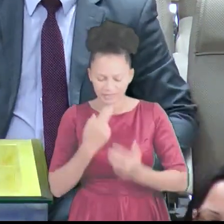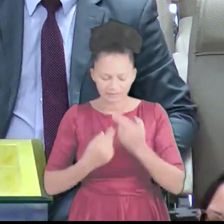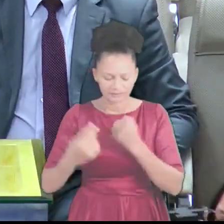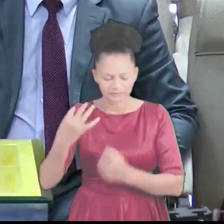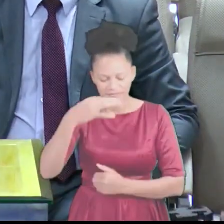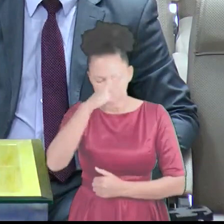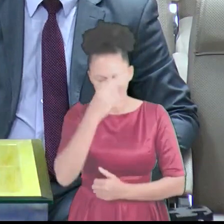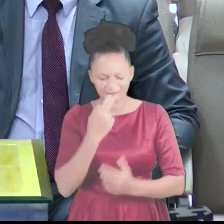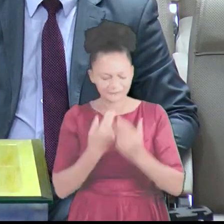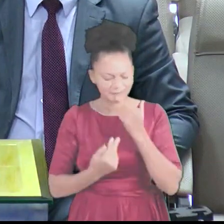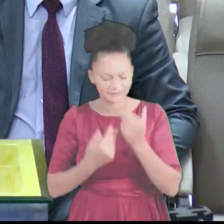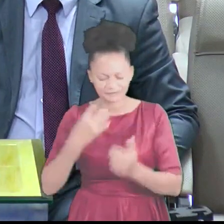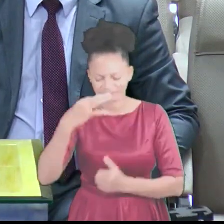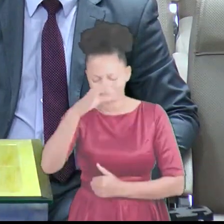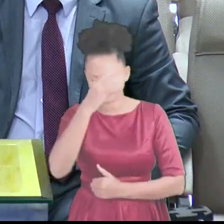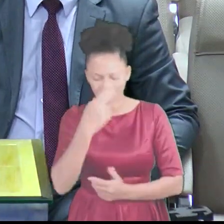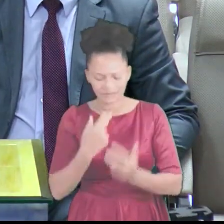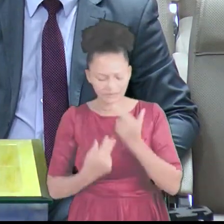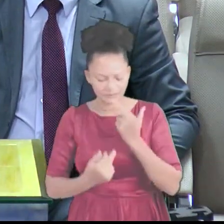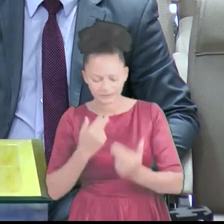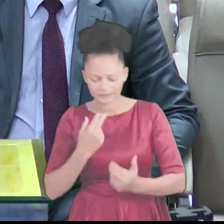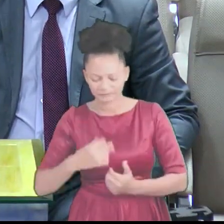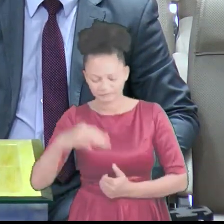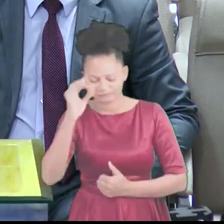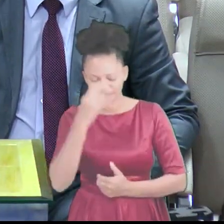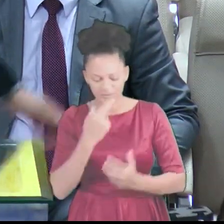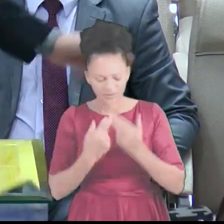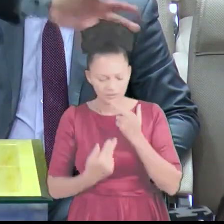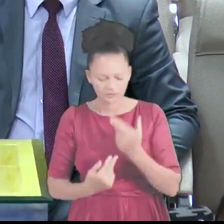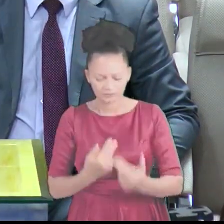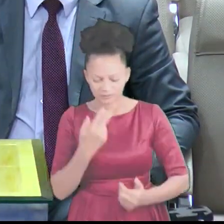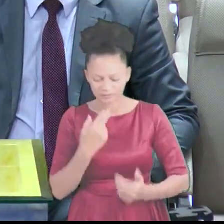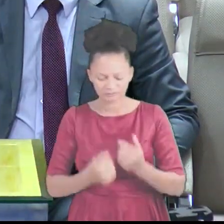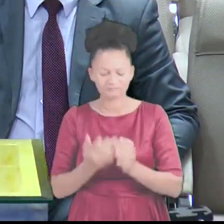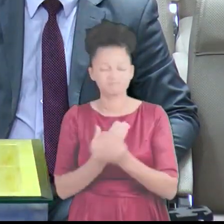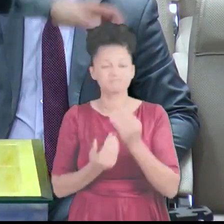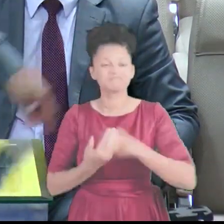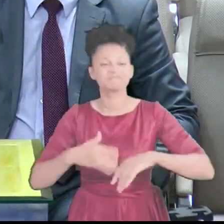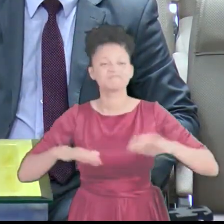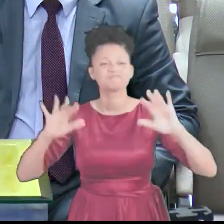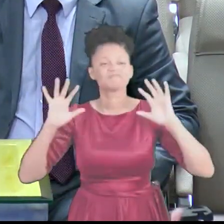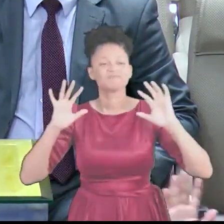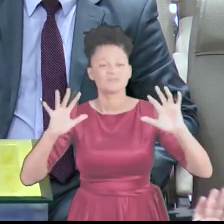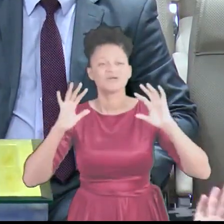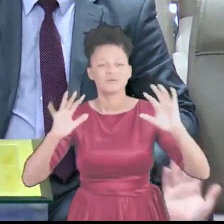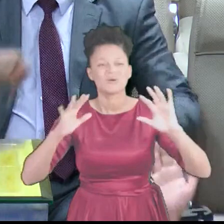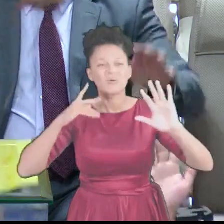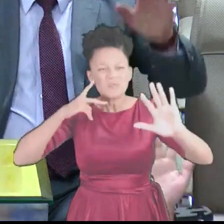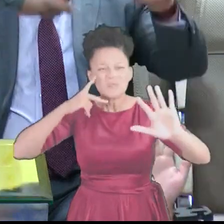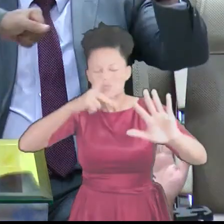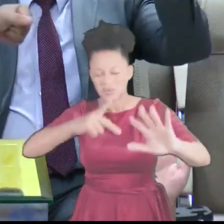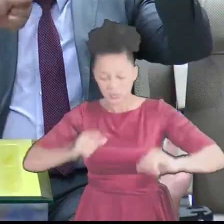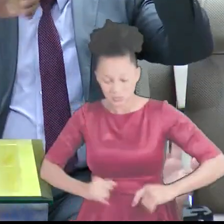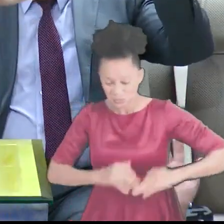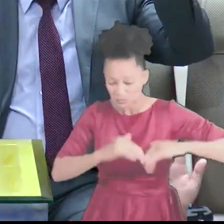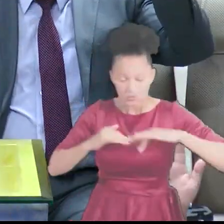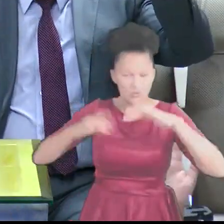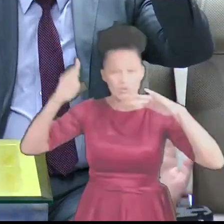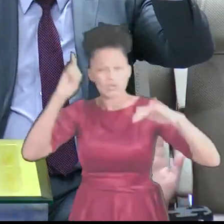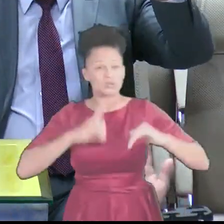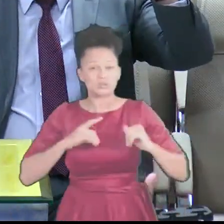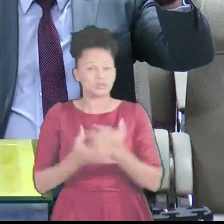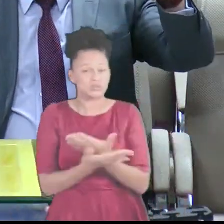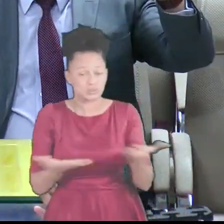Amanduraia, saia, samenaia, choribicai. Levanta a tua mão que eu vou profetizar. Levanta que eu estou cheio de Deus aqui